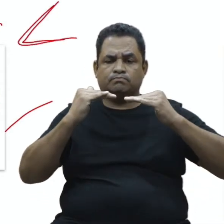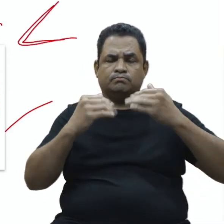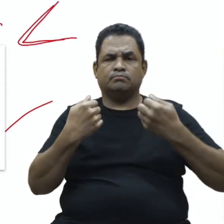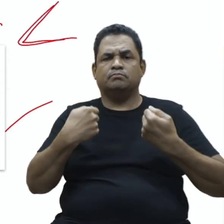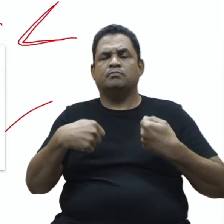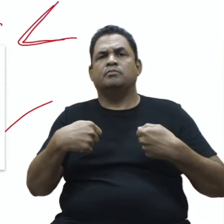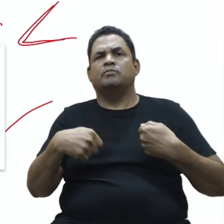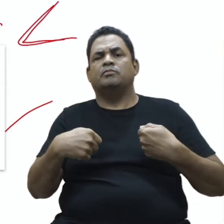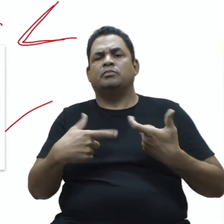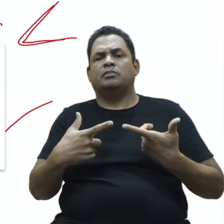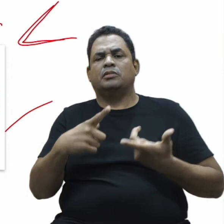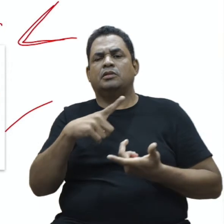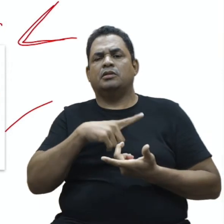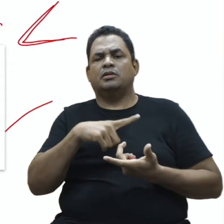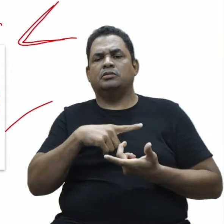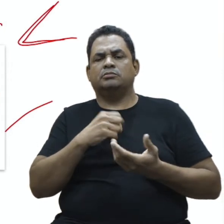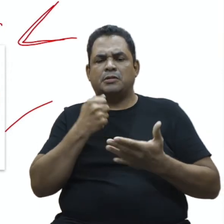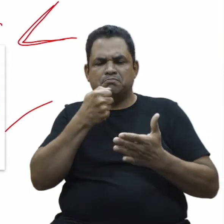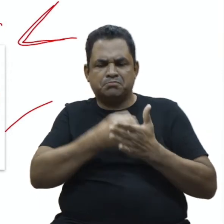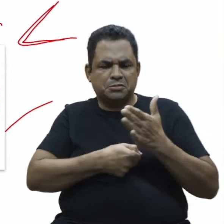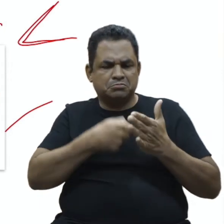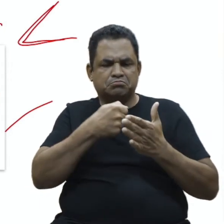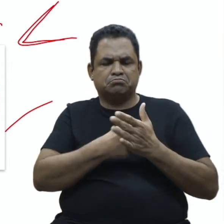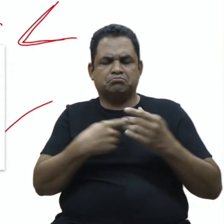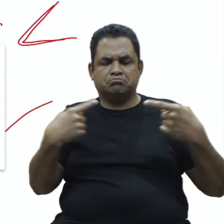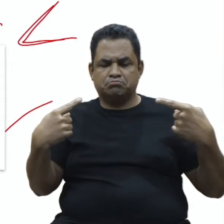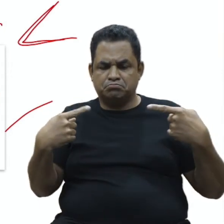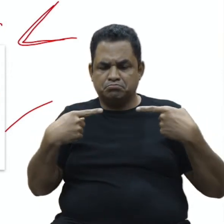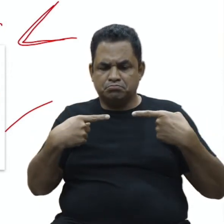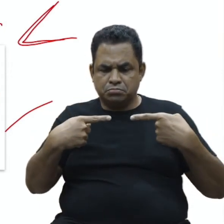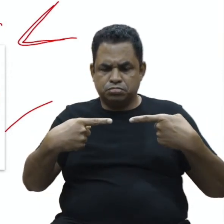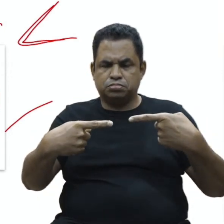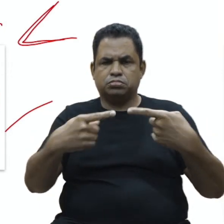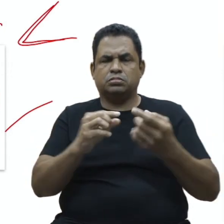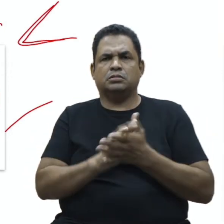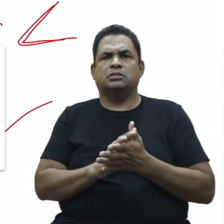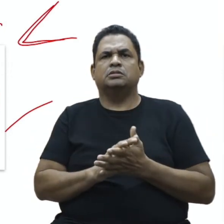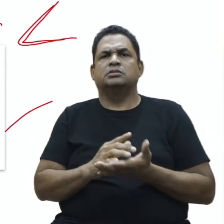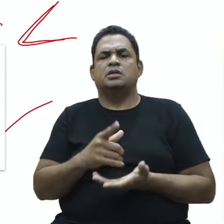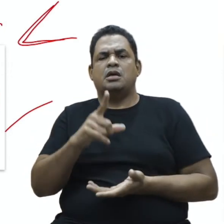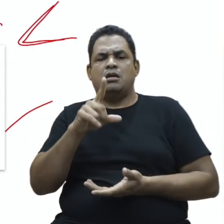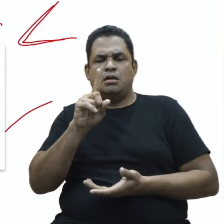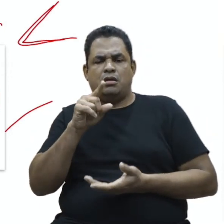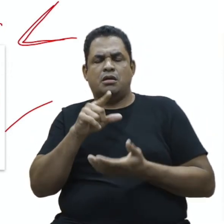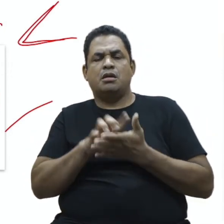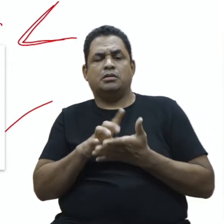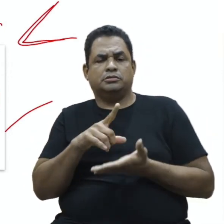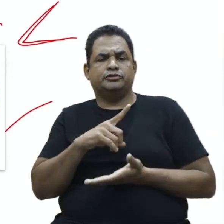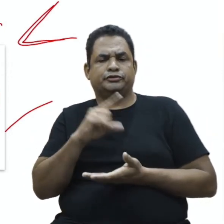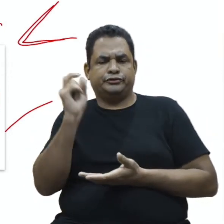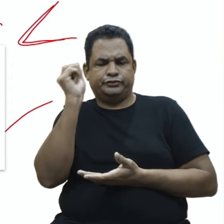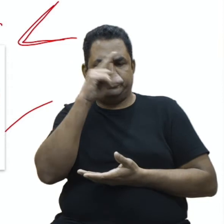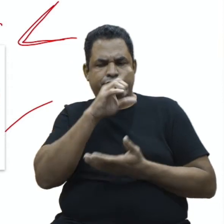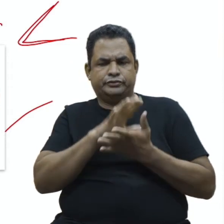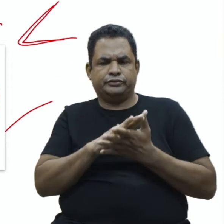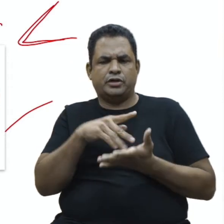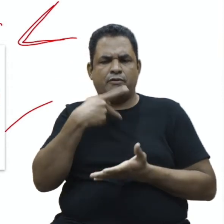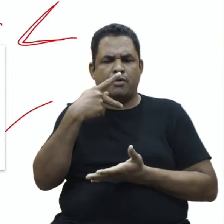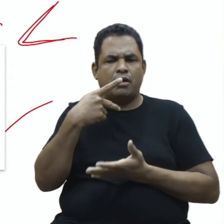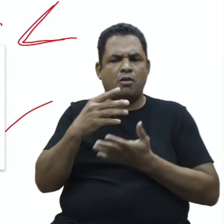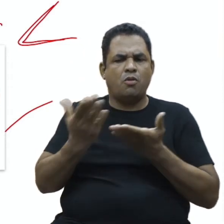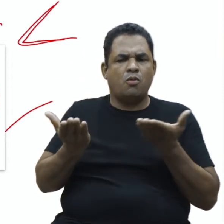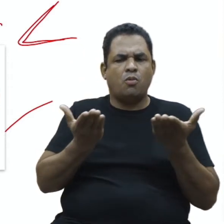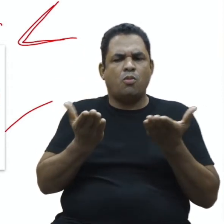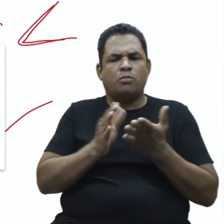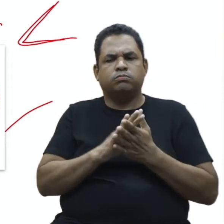estar em embate. É difícil lidar com o outro que pensa diferente de mim? É difícil lidar com